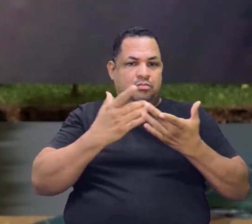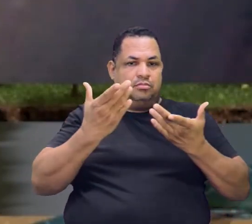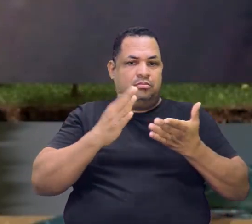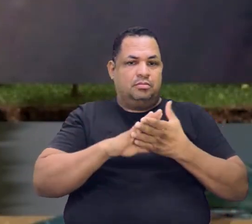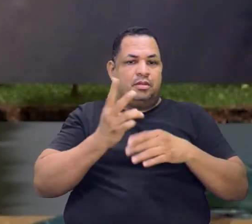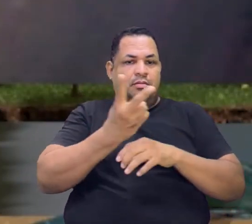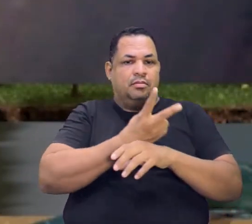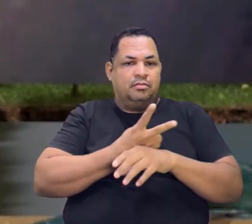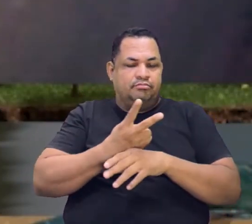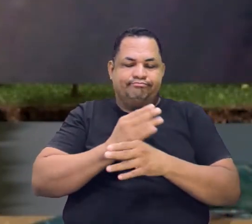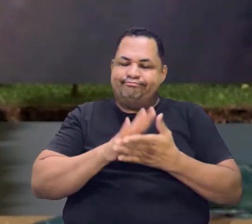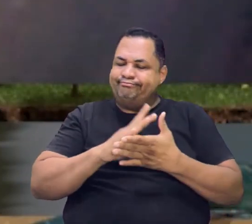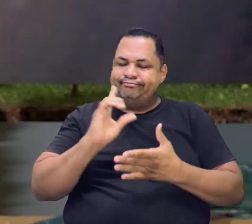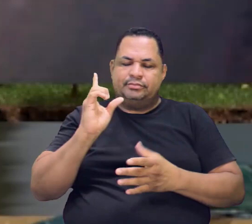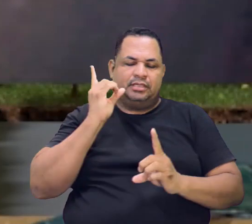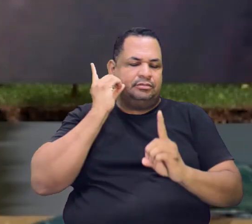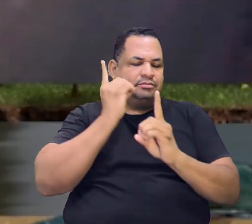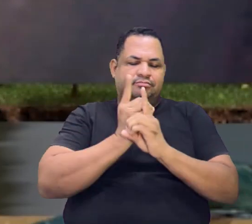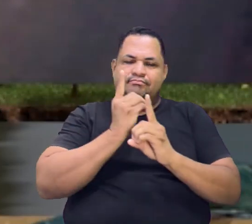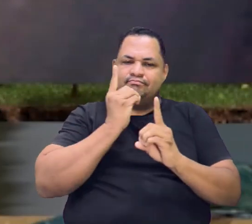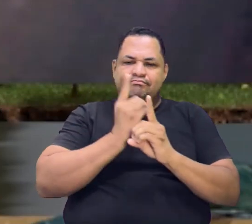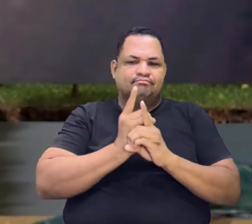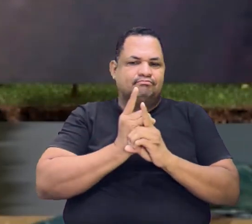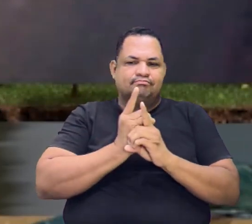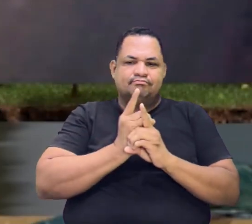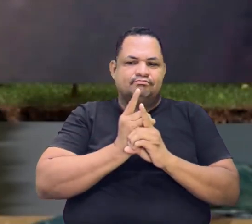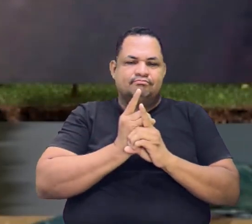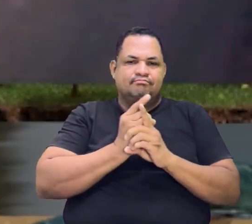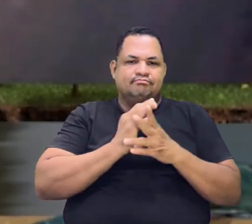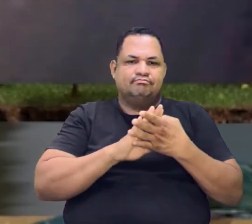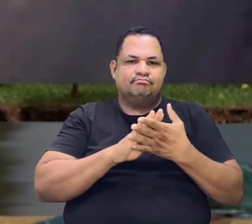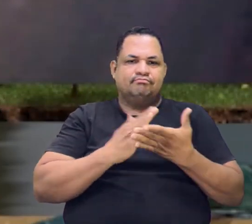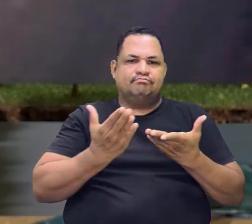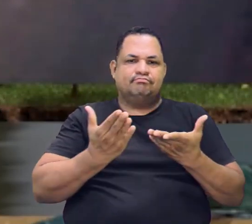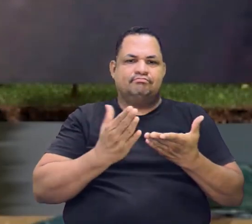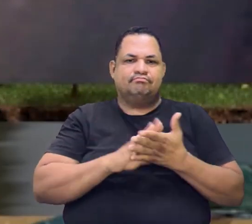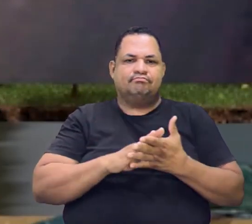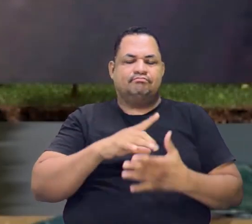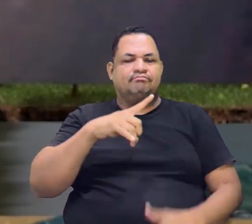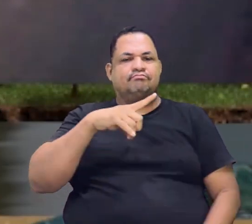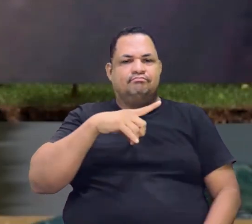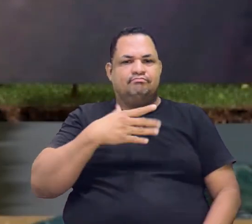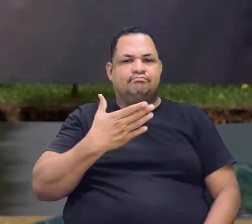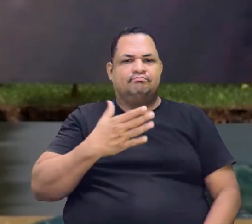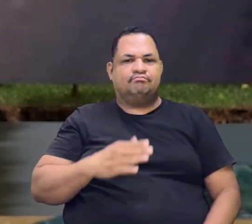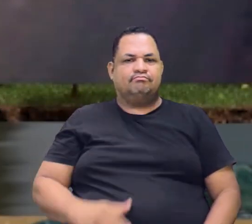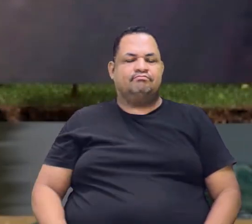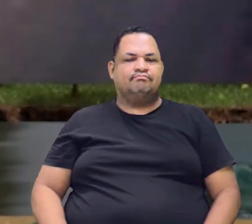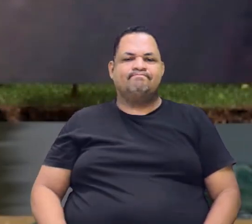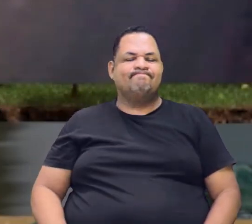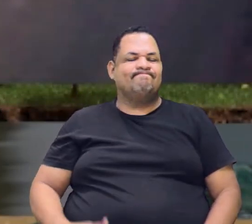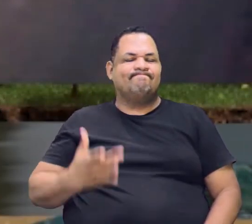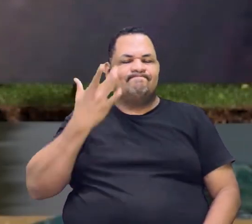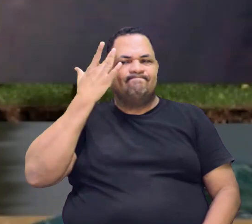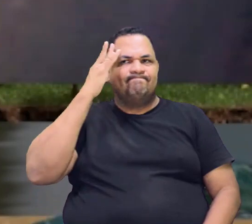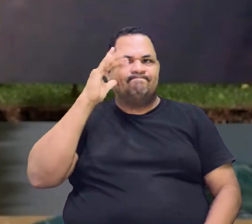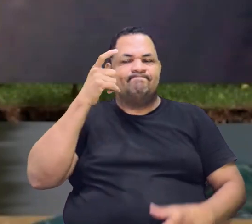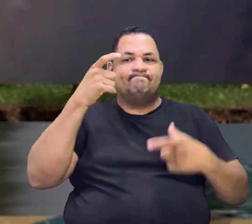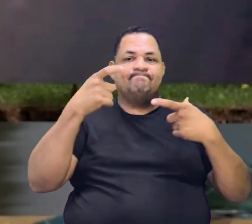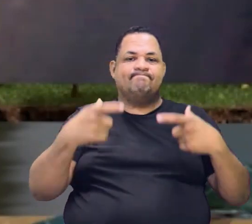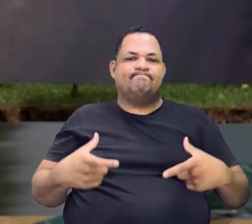essa foto que eu procuro, que até hoje não encontrei, cara. Já procurei com vários primos. Ela existe, agora não sei por onde ela